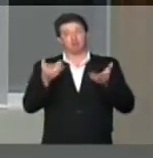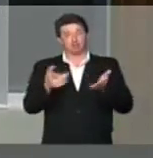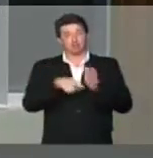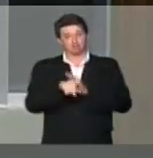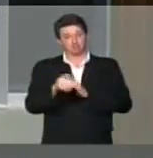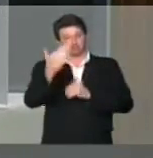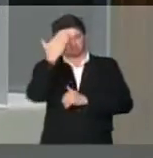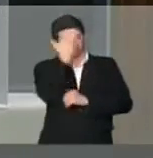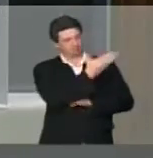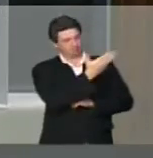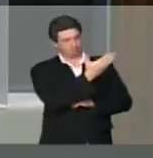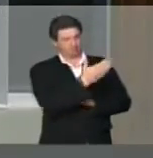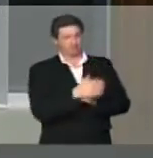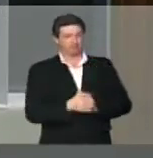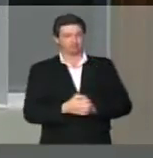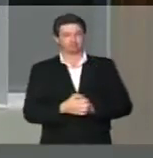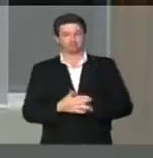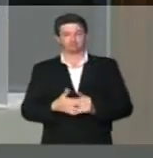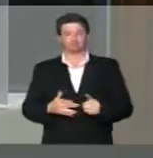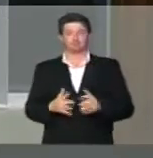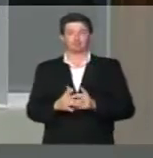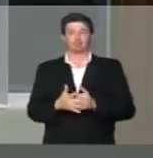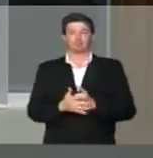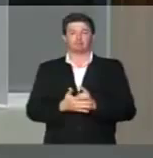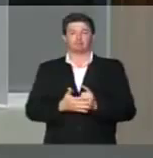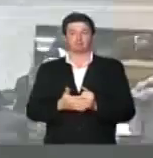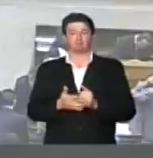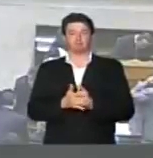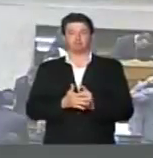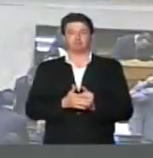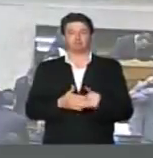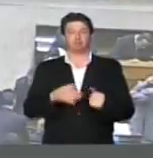essas as questões, agradeço desde já. Deputado Heráclito